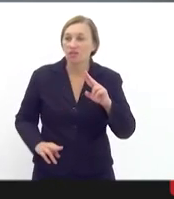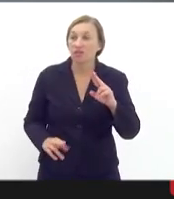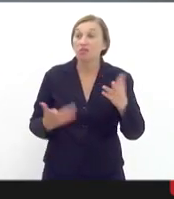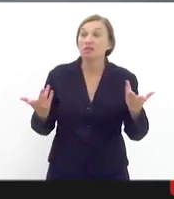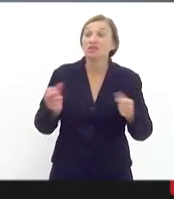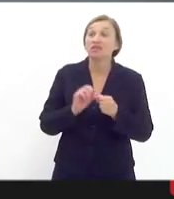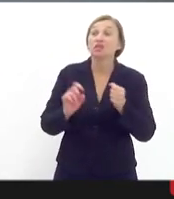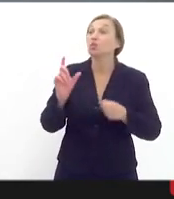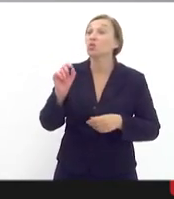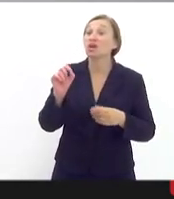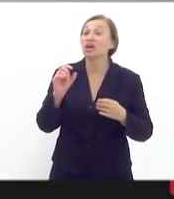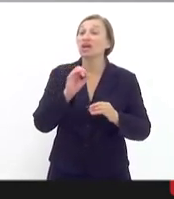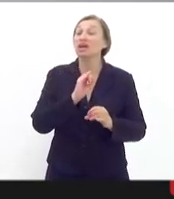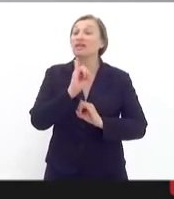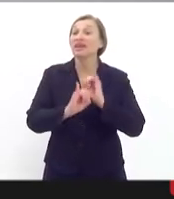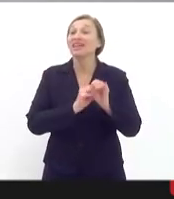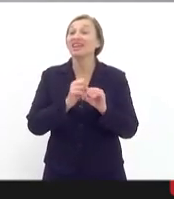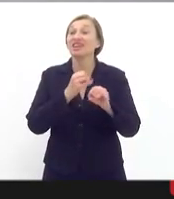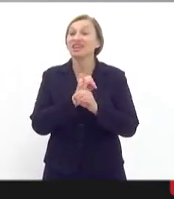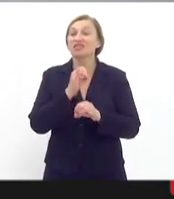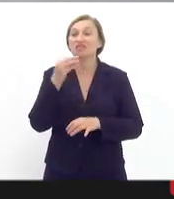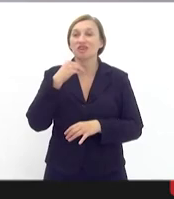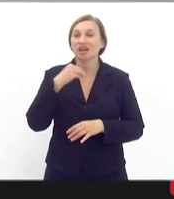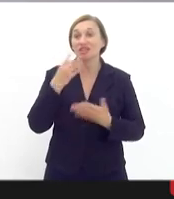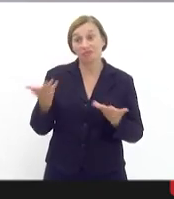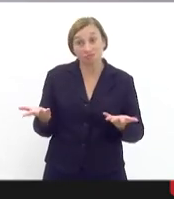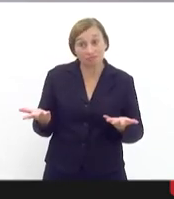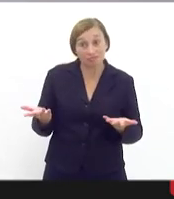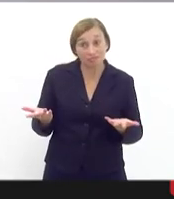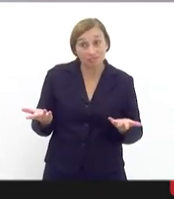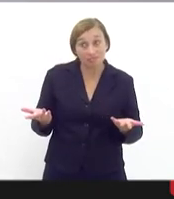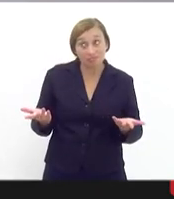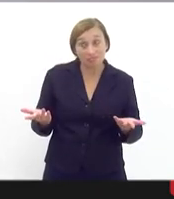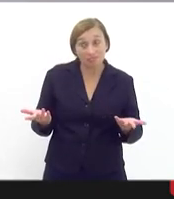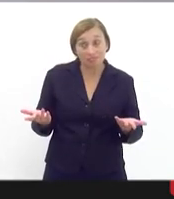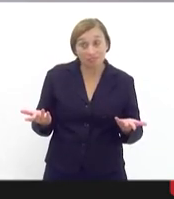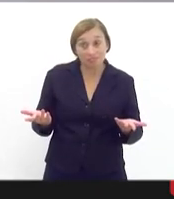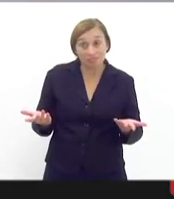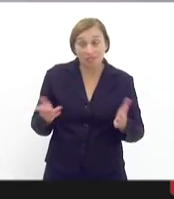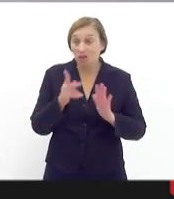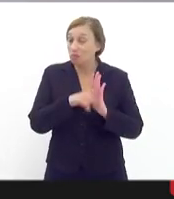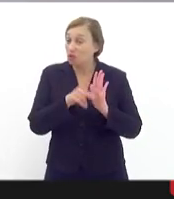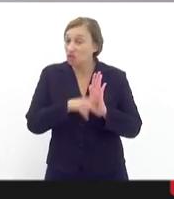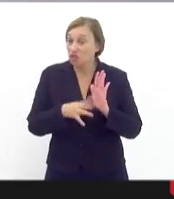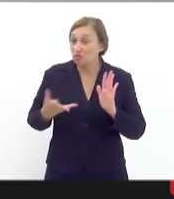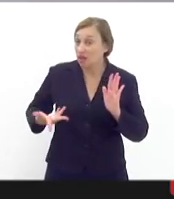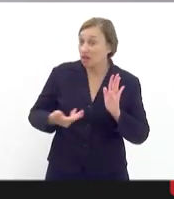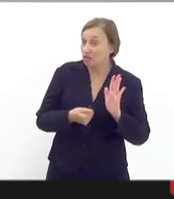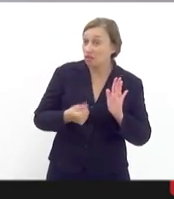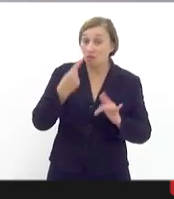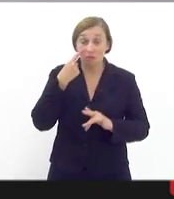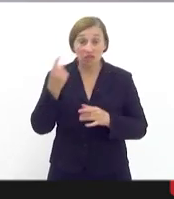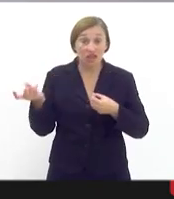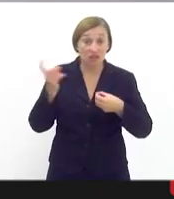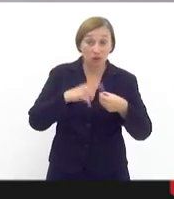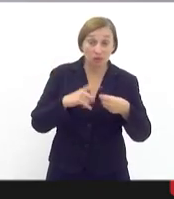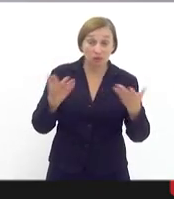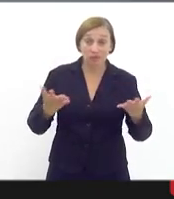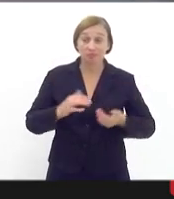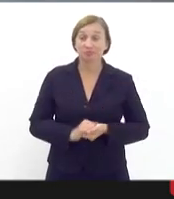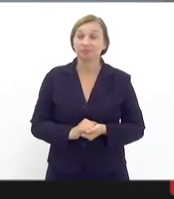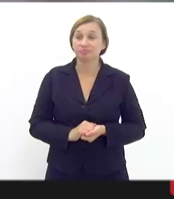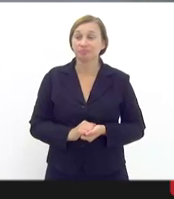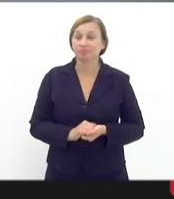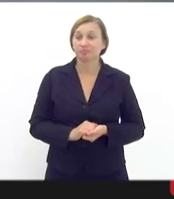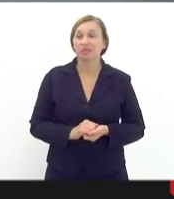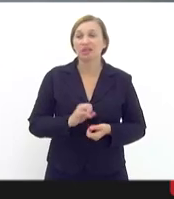isso. Pois é. A UFRJ tem... A Ivana tem projetos incríveis sobre isso. Vamos ver se ela... Ela se